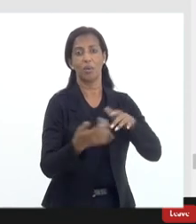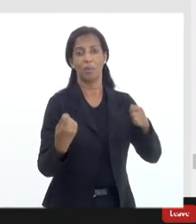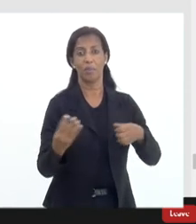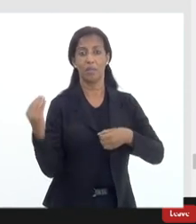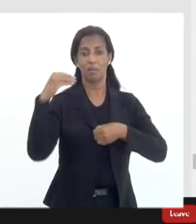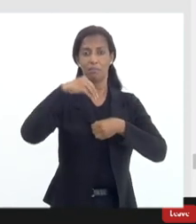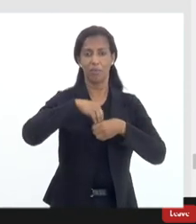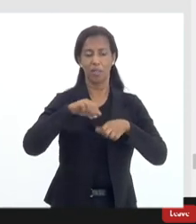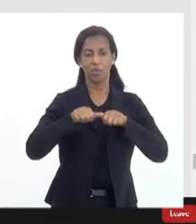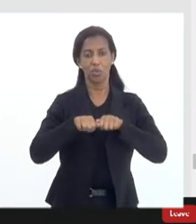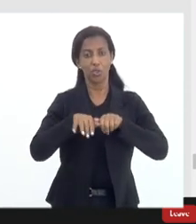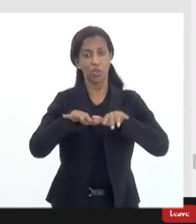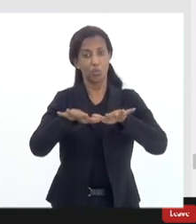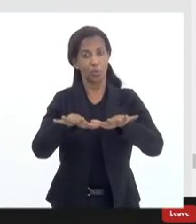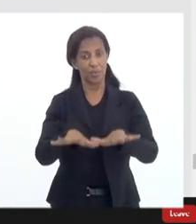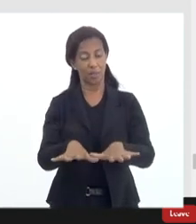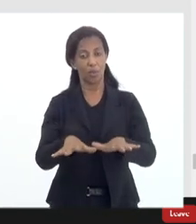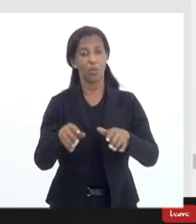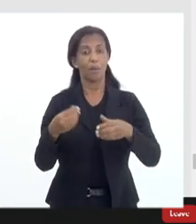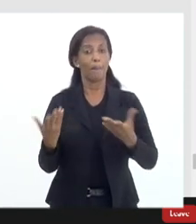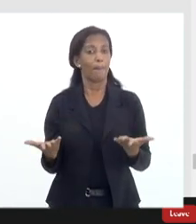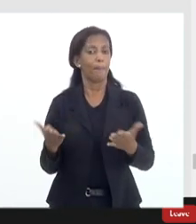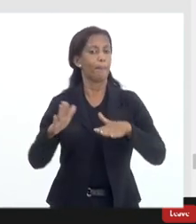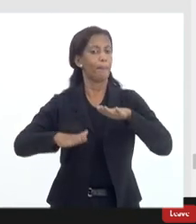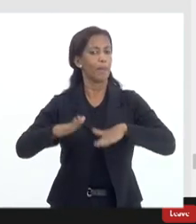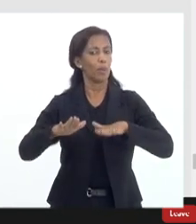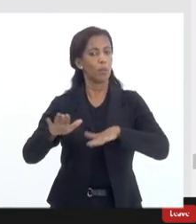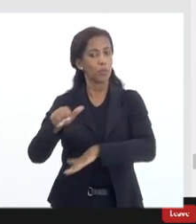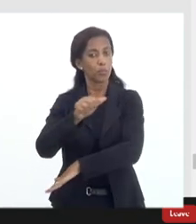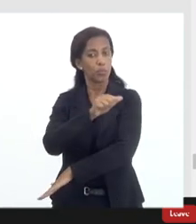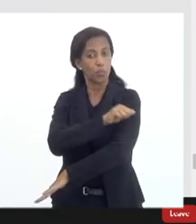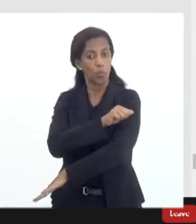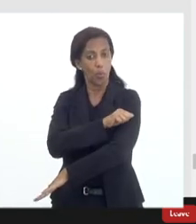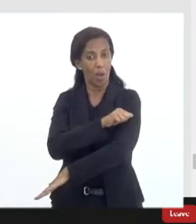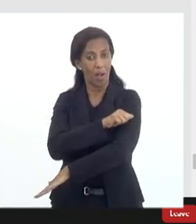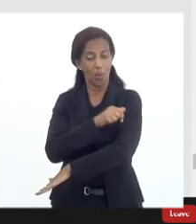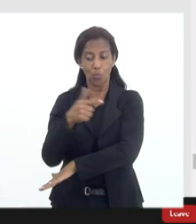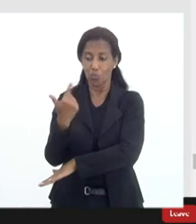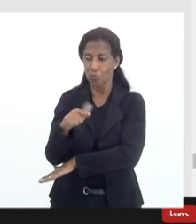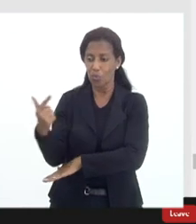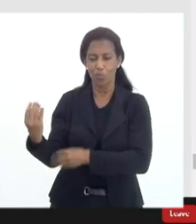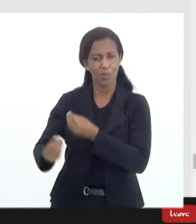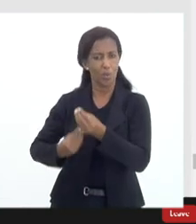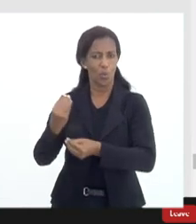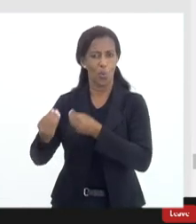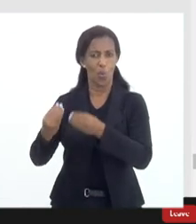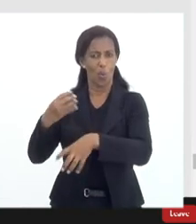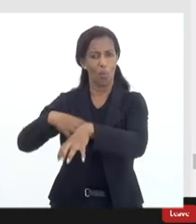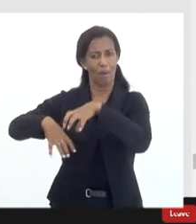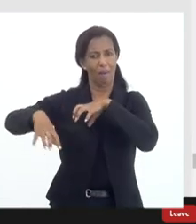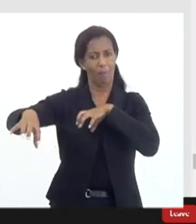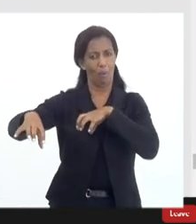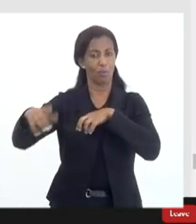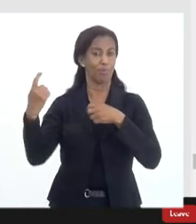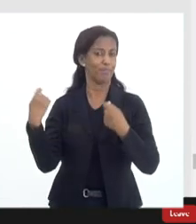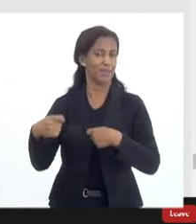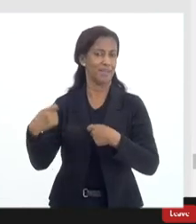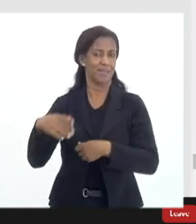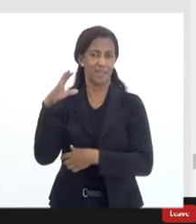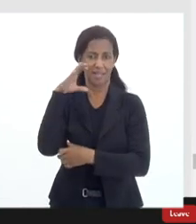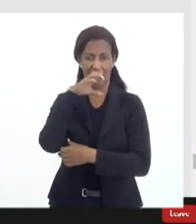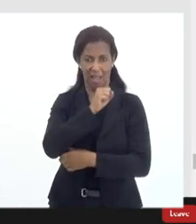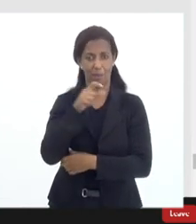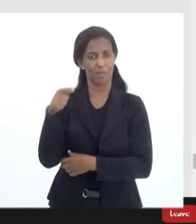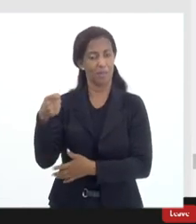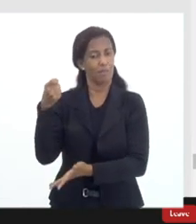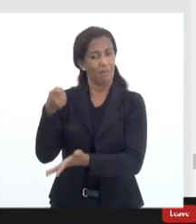a distribuição de dispositivos, pelo menos para os estudantes em situação de maior vulnerabilidade social. Precisa ser projetado, precisa ser mensurado,